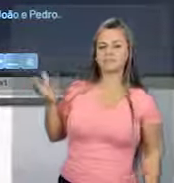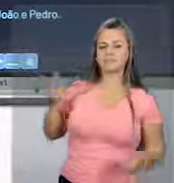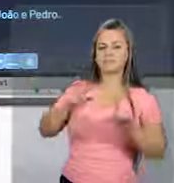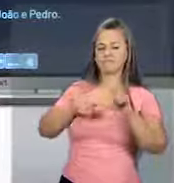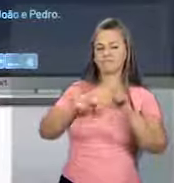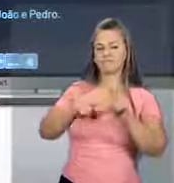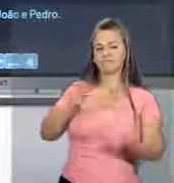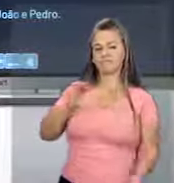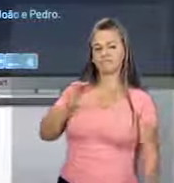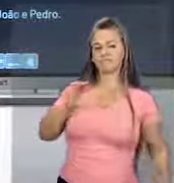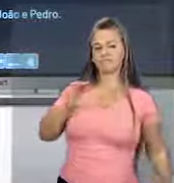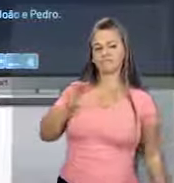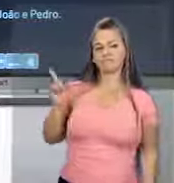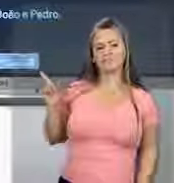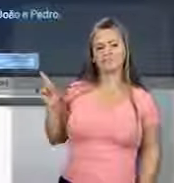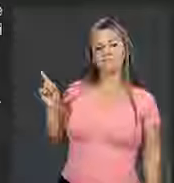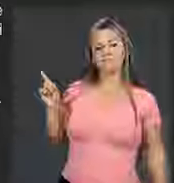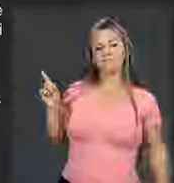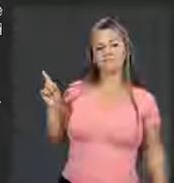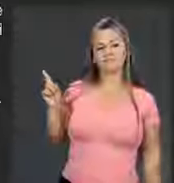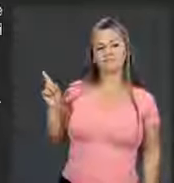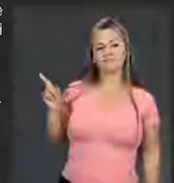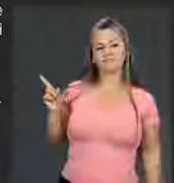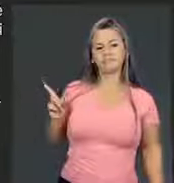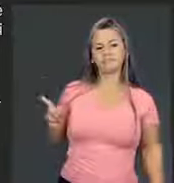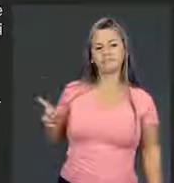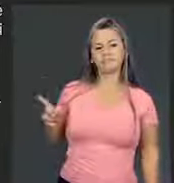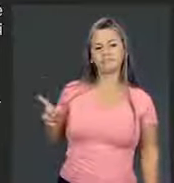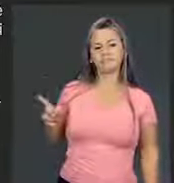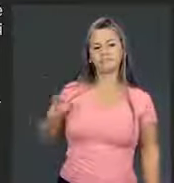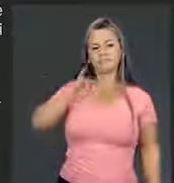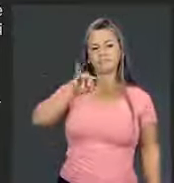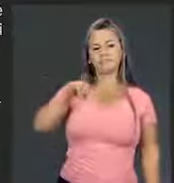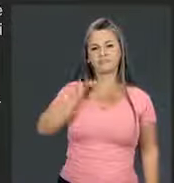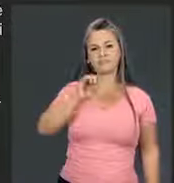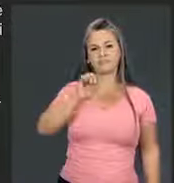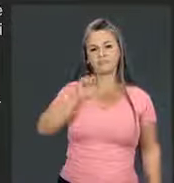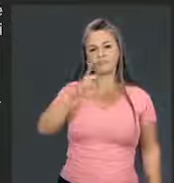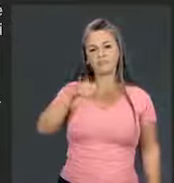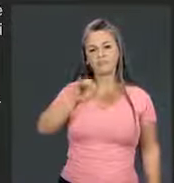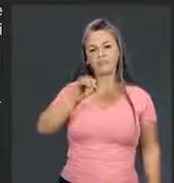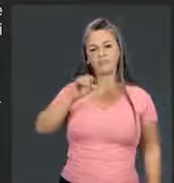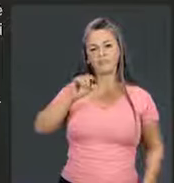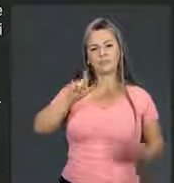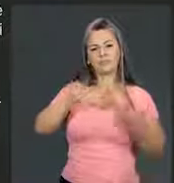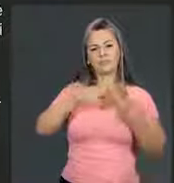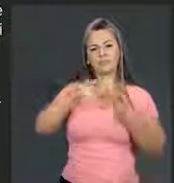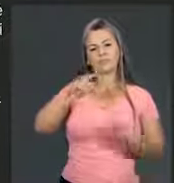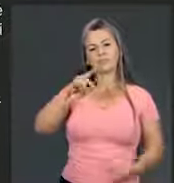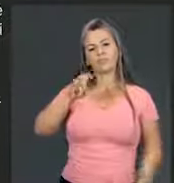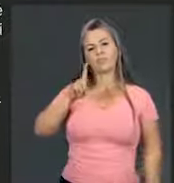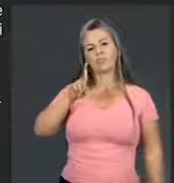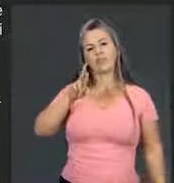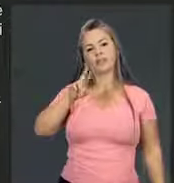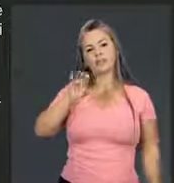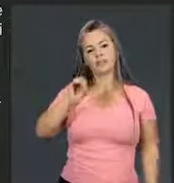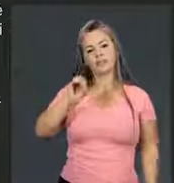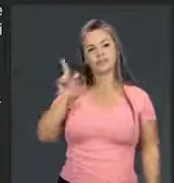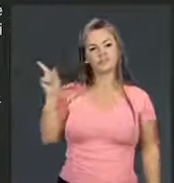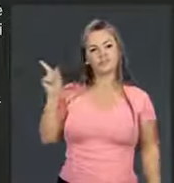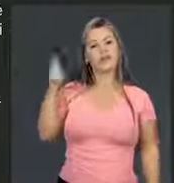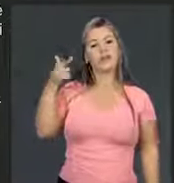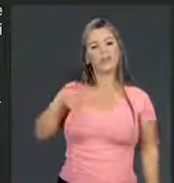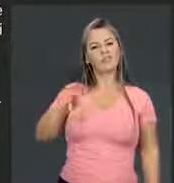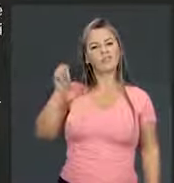Então, a alternativa certa é a alternativa C. As montagens de João e Pedro vão poder